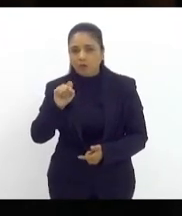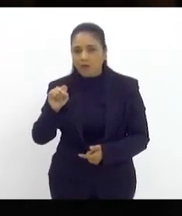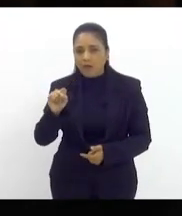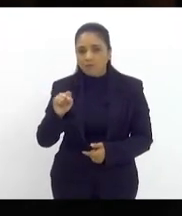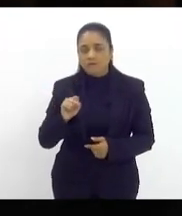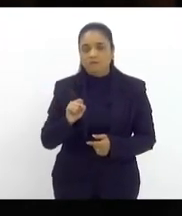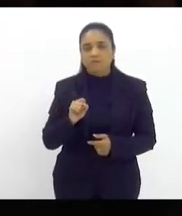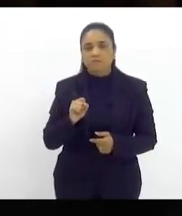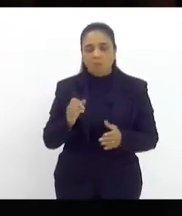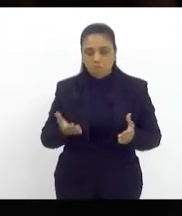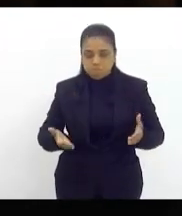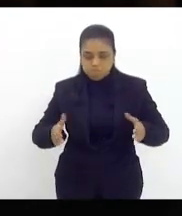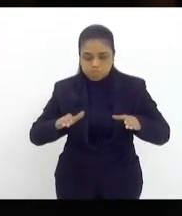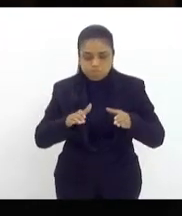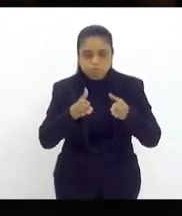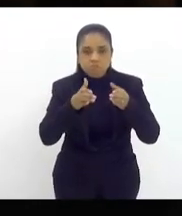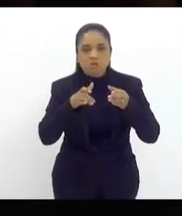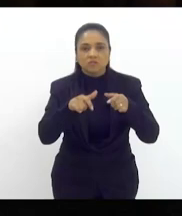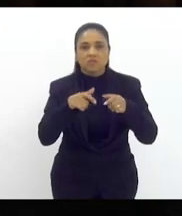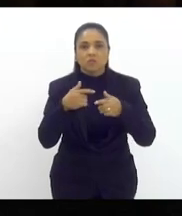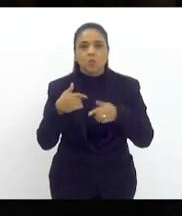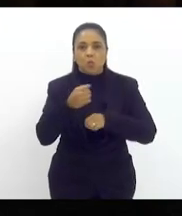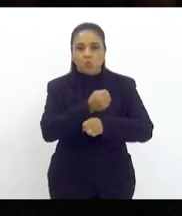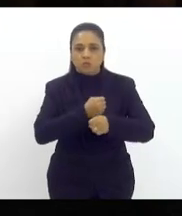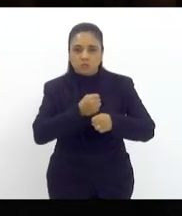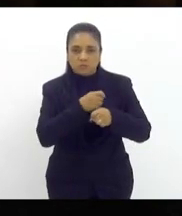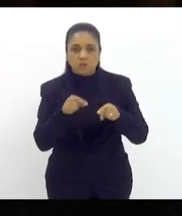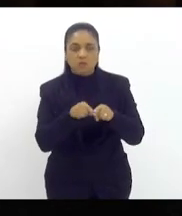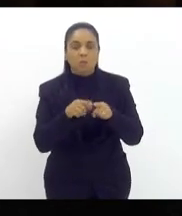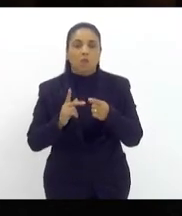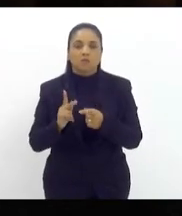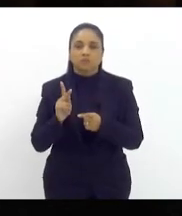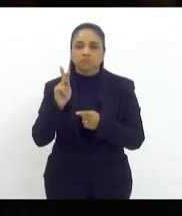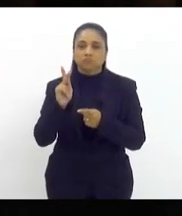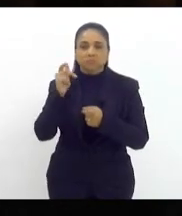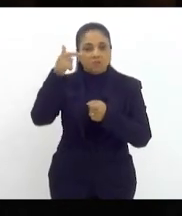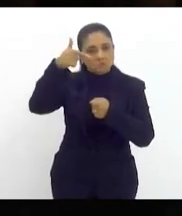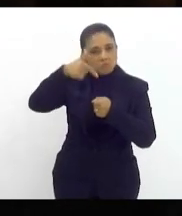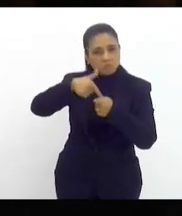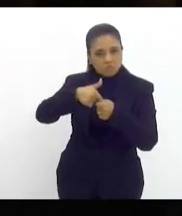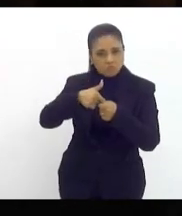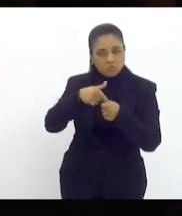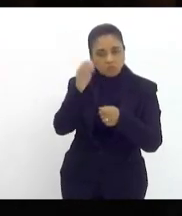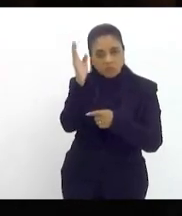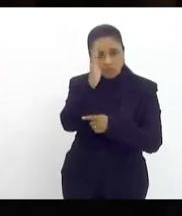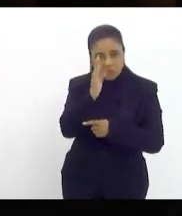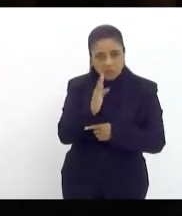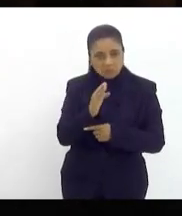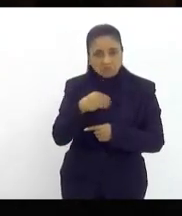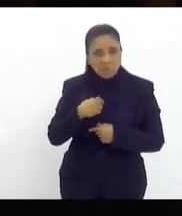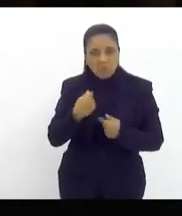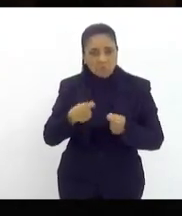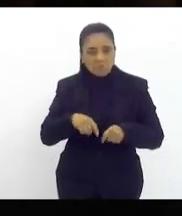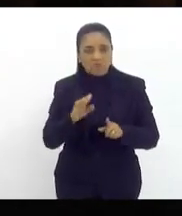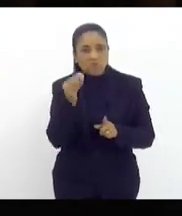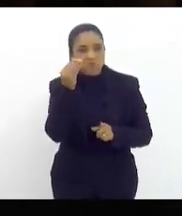no valor dos combustíveis no nosso Brasil e não precisou de tentativa de